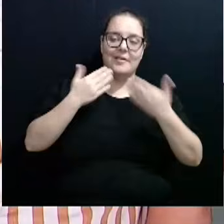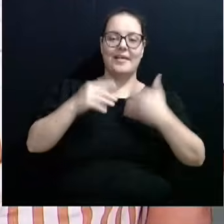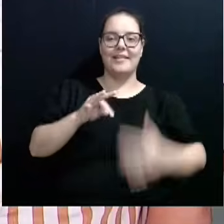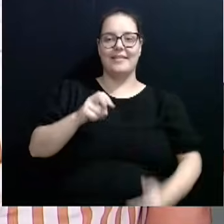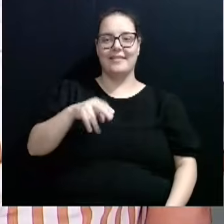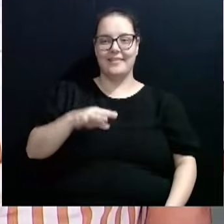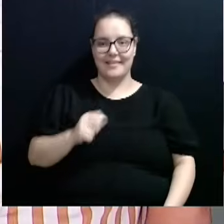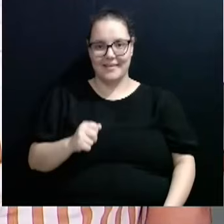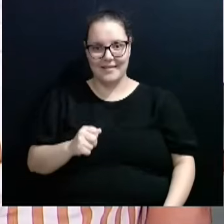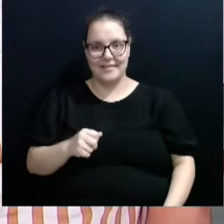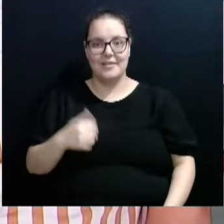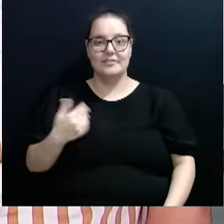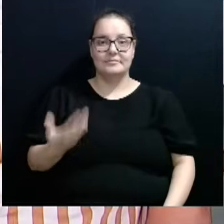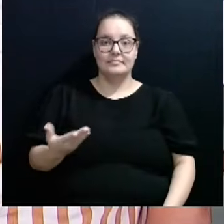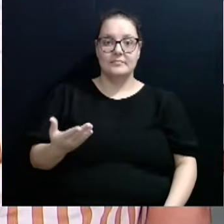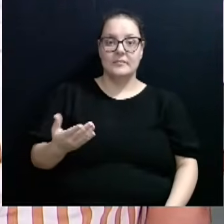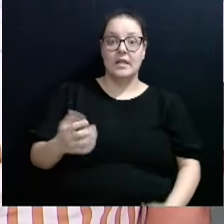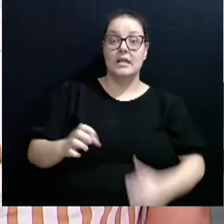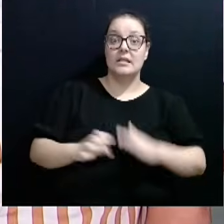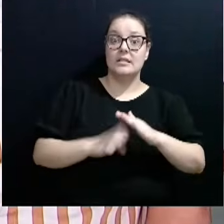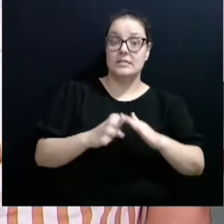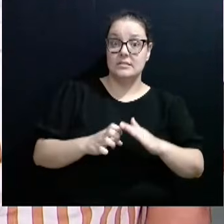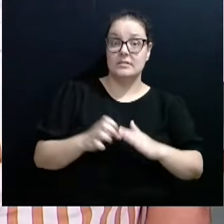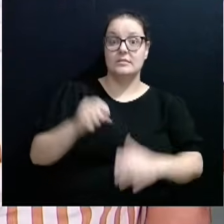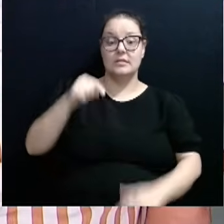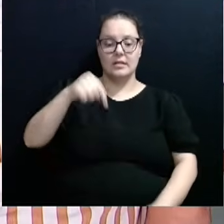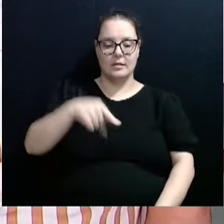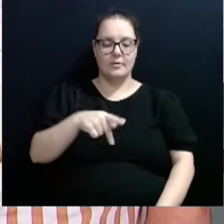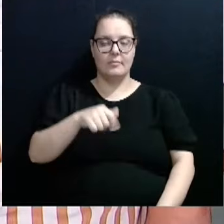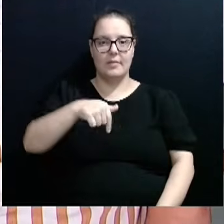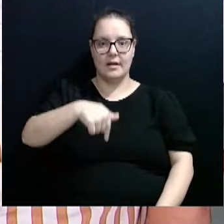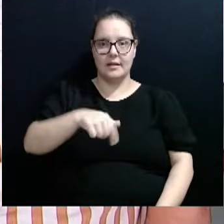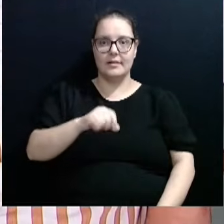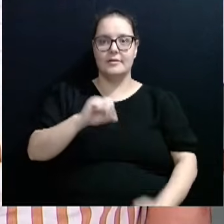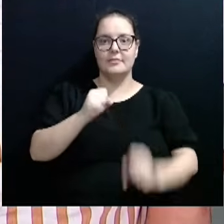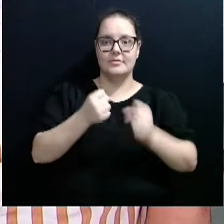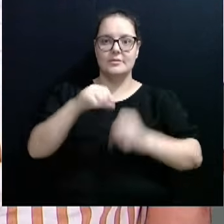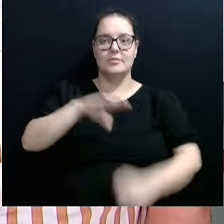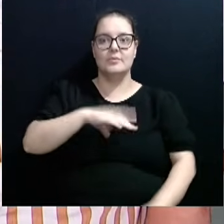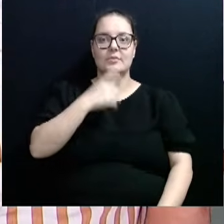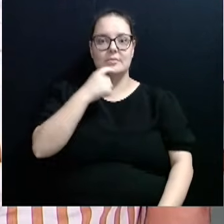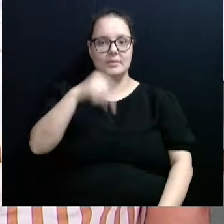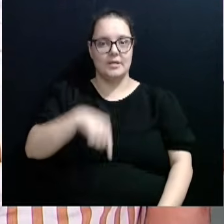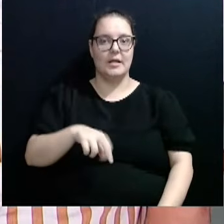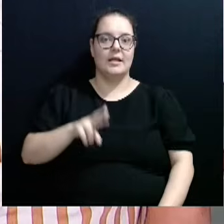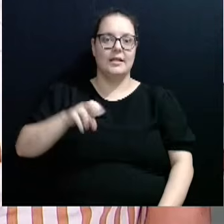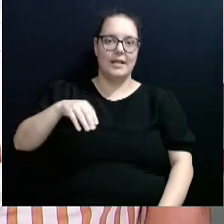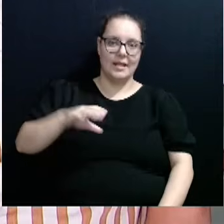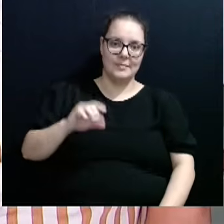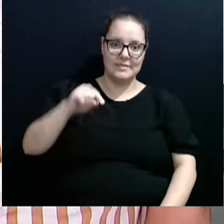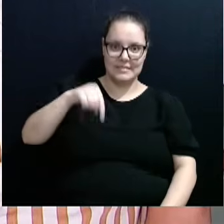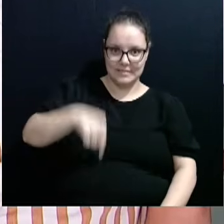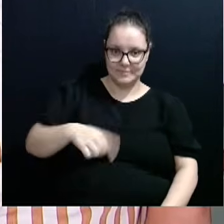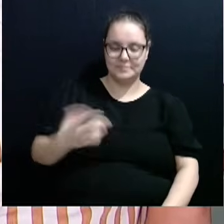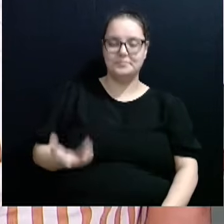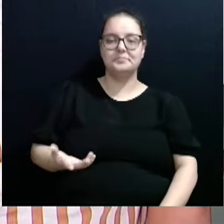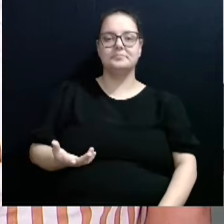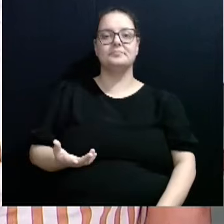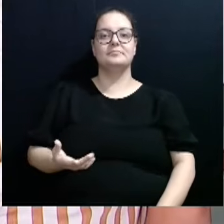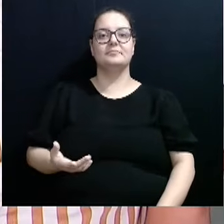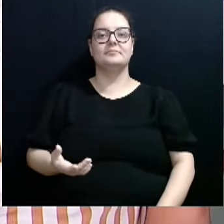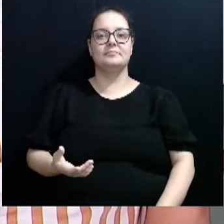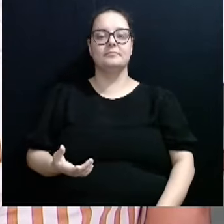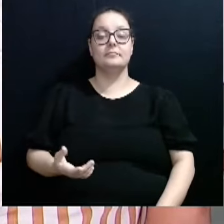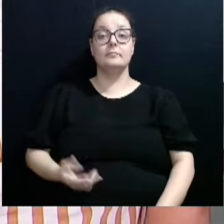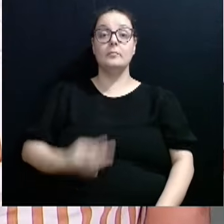Esse negócio fica no Parque Industrial, no município de Campinas, aqui na região metropolitana. E ela que está há 23